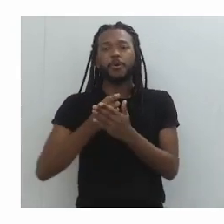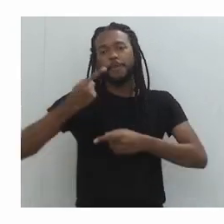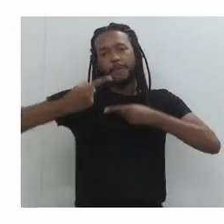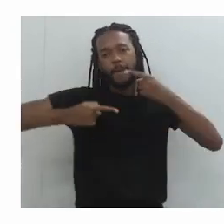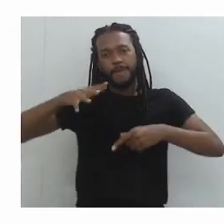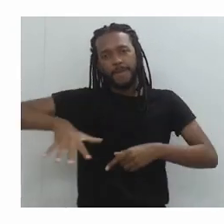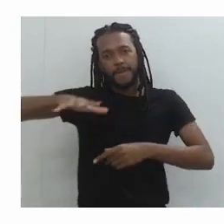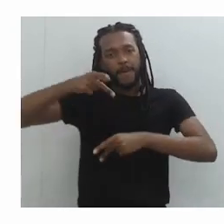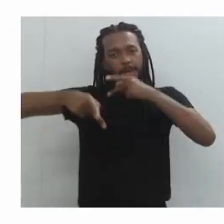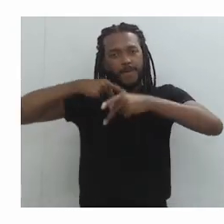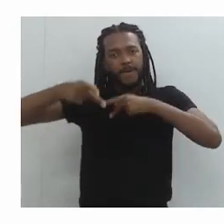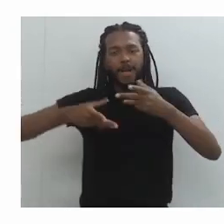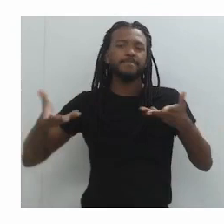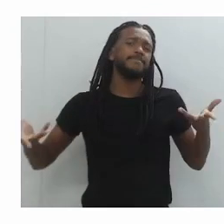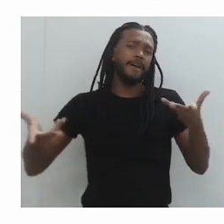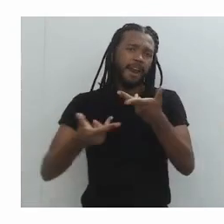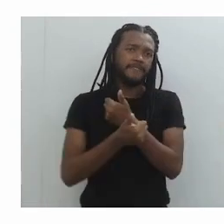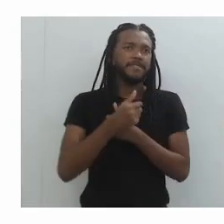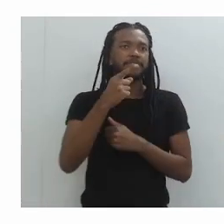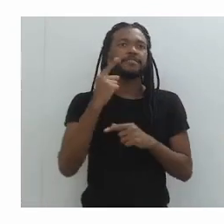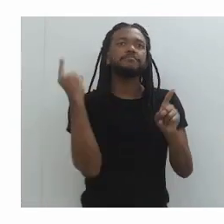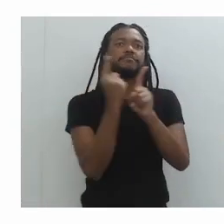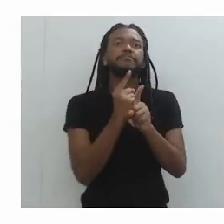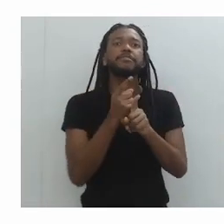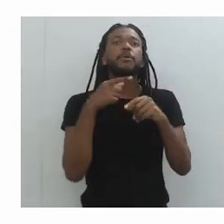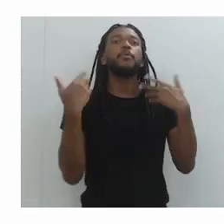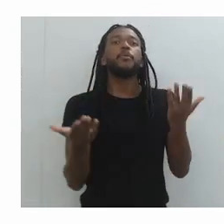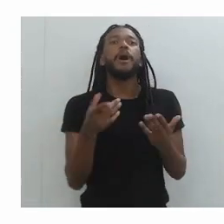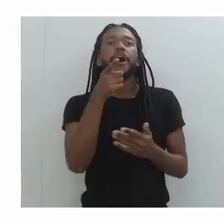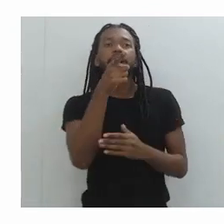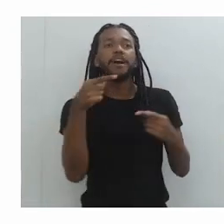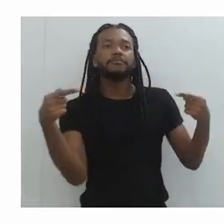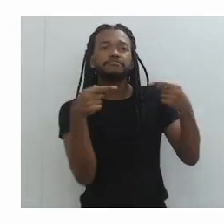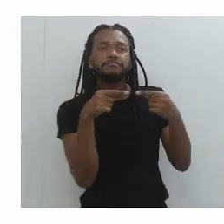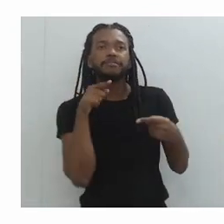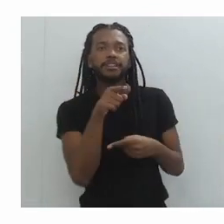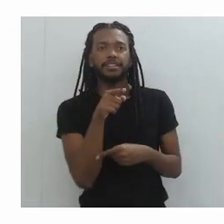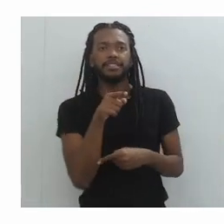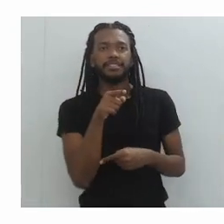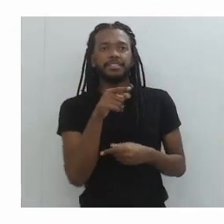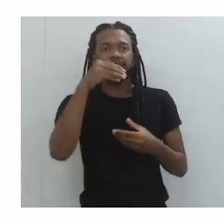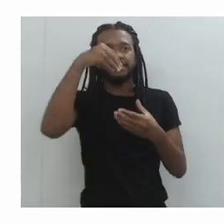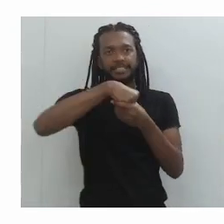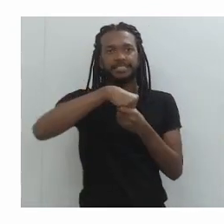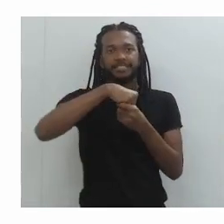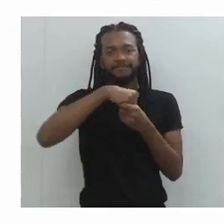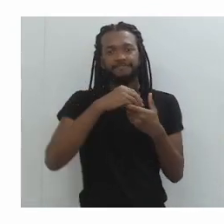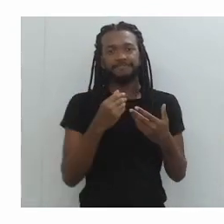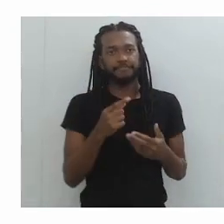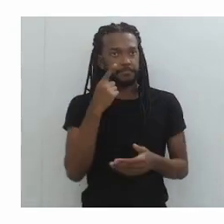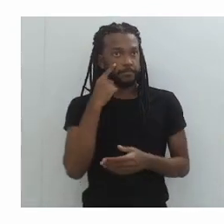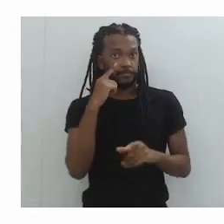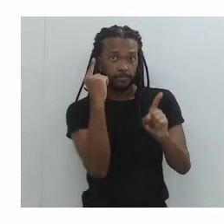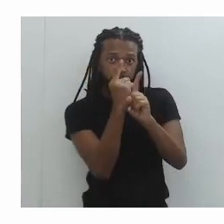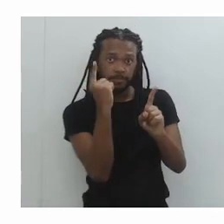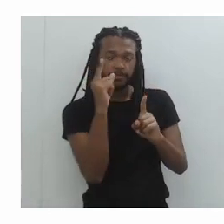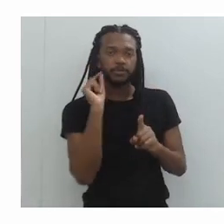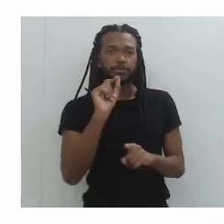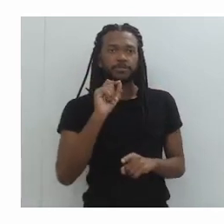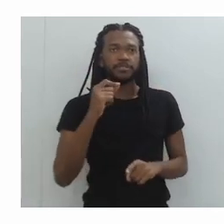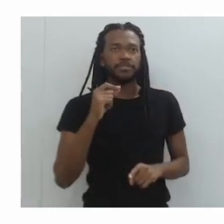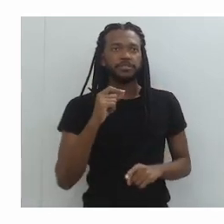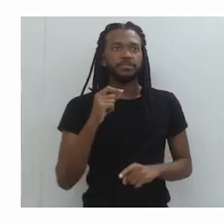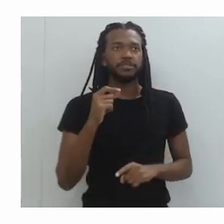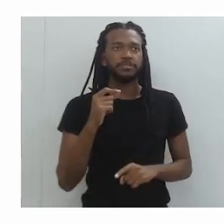você consegue identificar que jogo é esse na figura? Gente, esse jogo... Deixa eu ver se